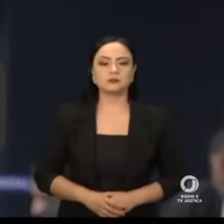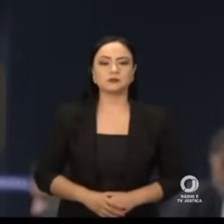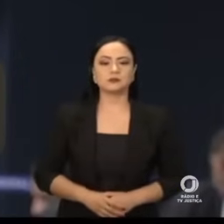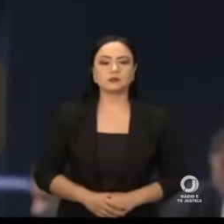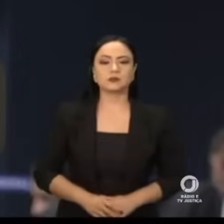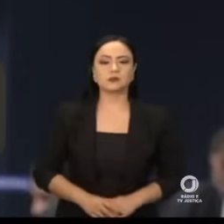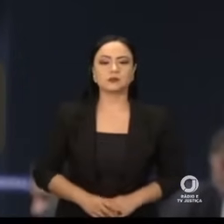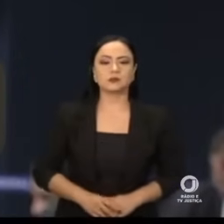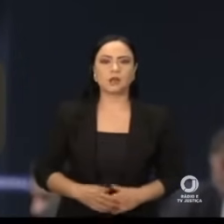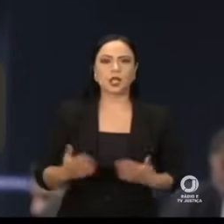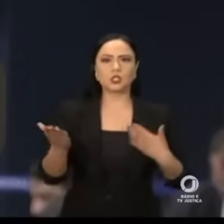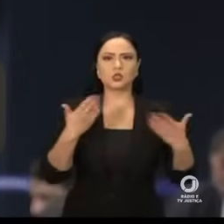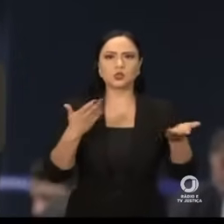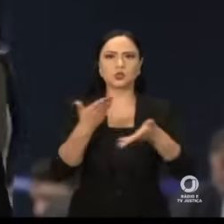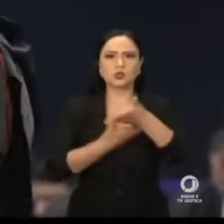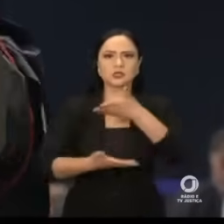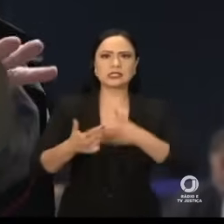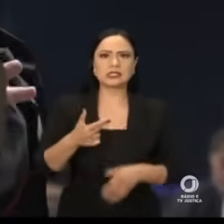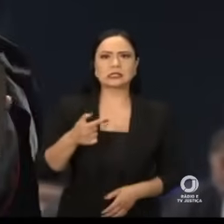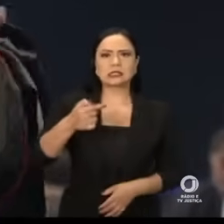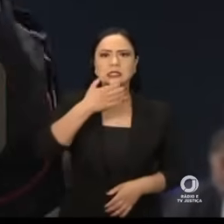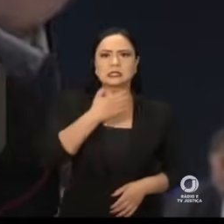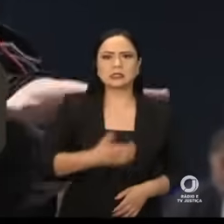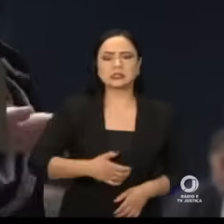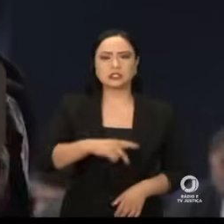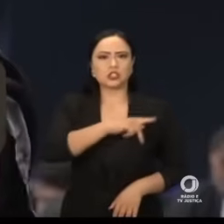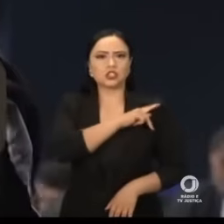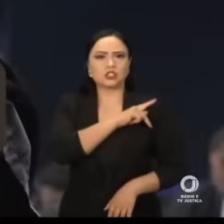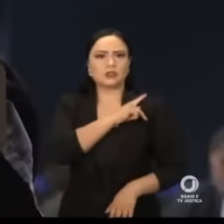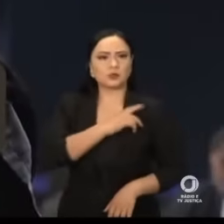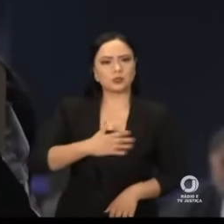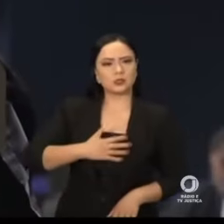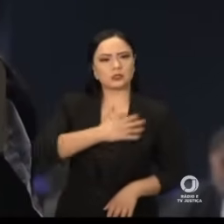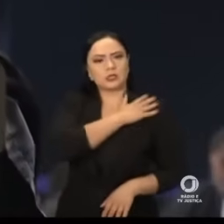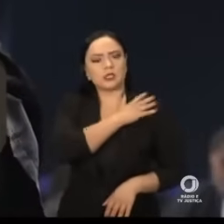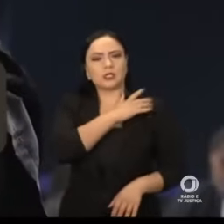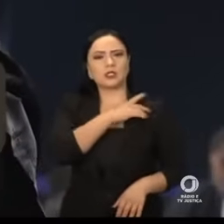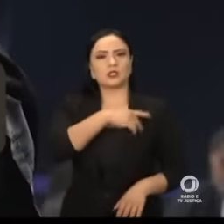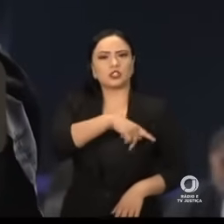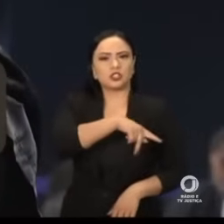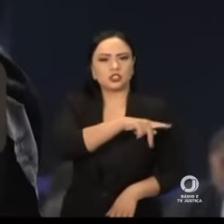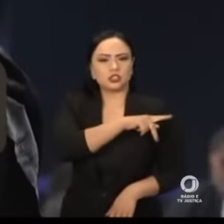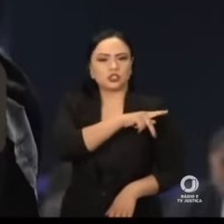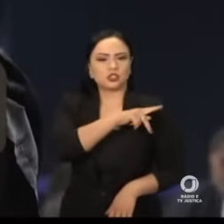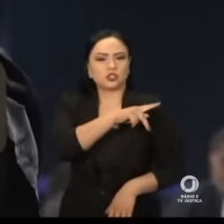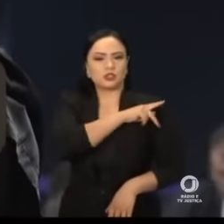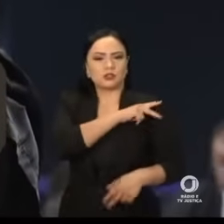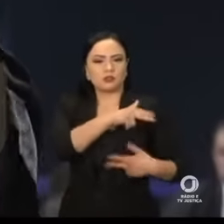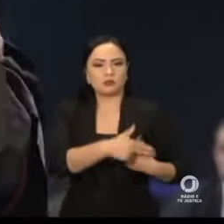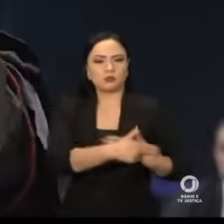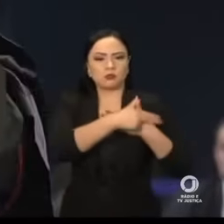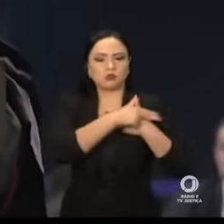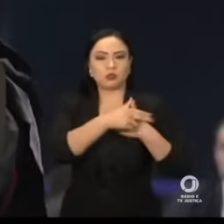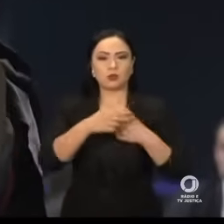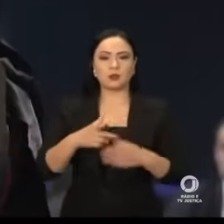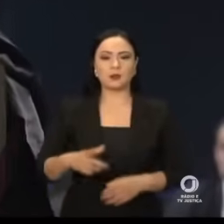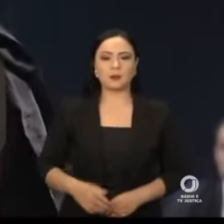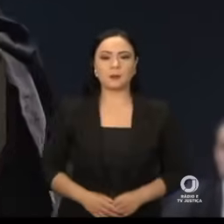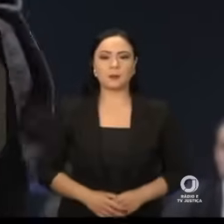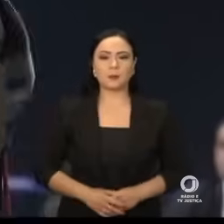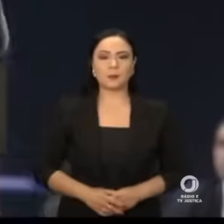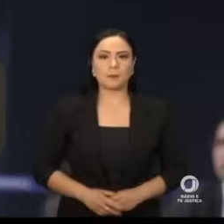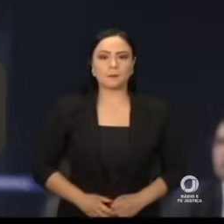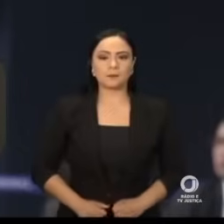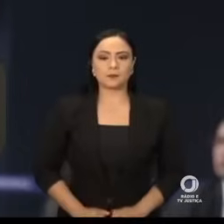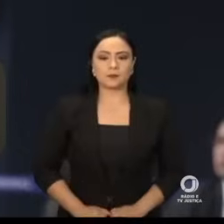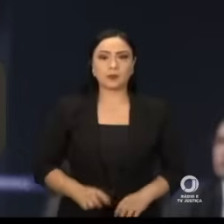Da discussão de 7 de dezembro com o chefe do Exército, com o chefe da Aeronáutica, o ministro da Defesa, o da Aeronáutica não estava, mas